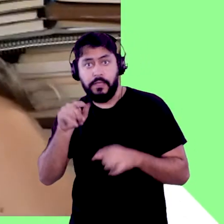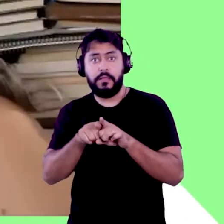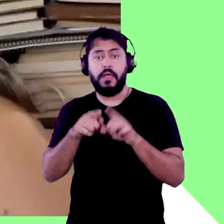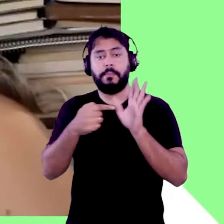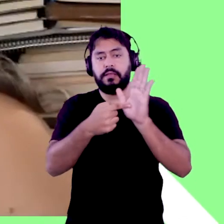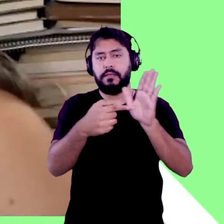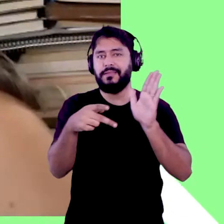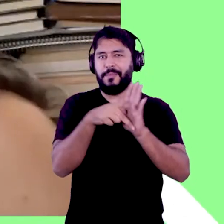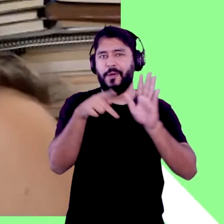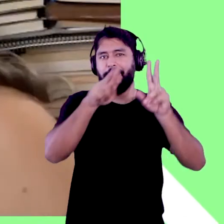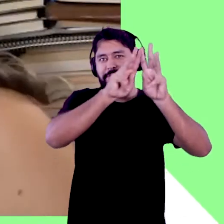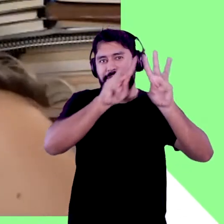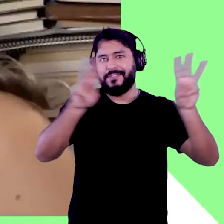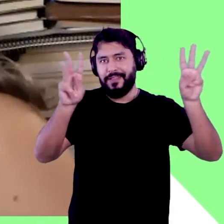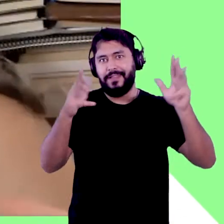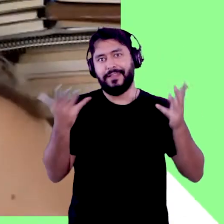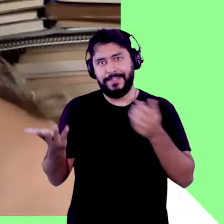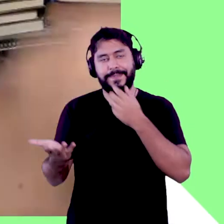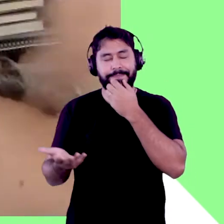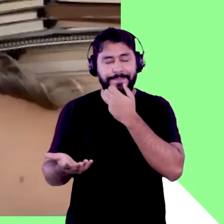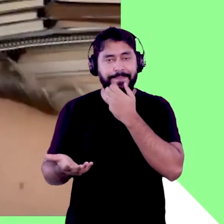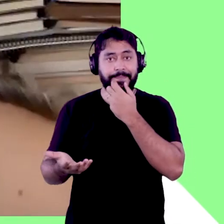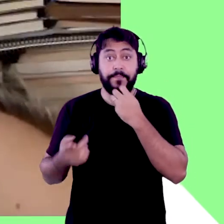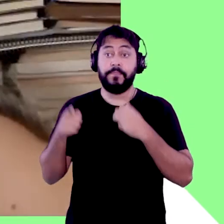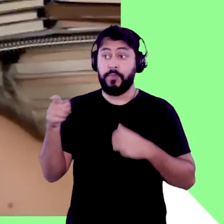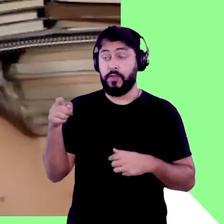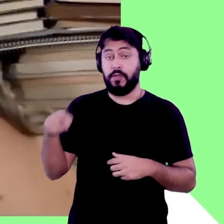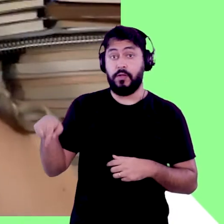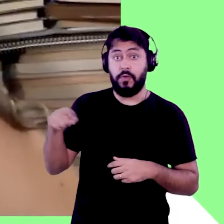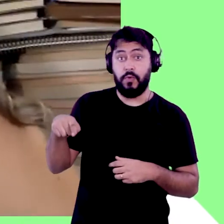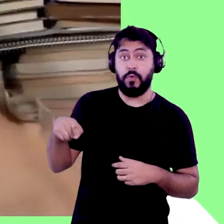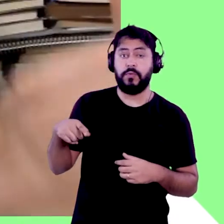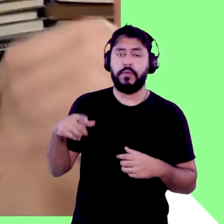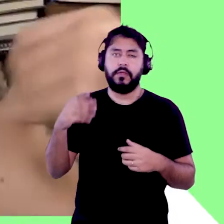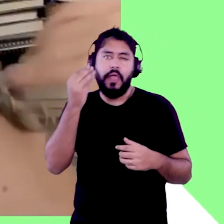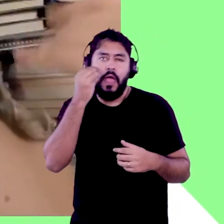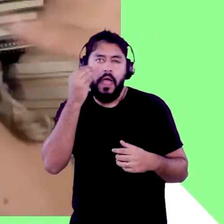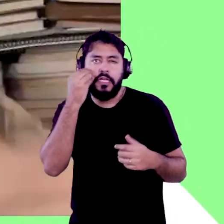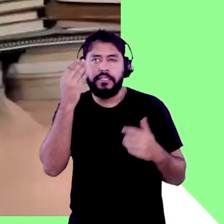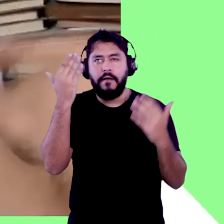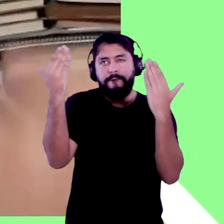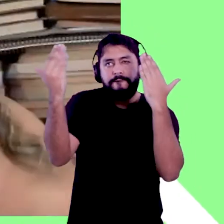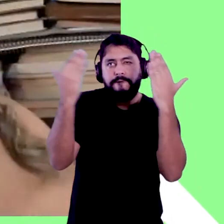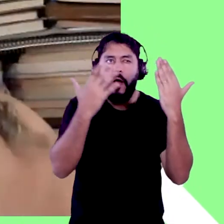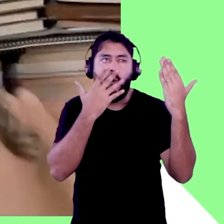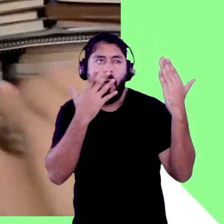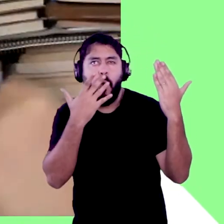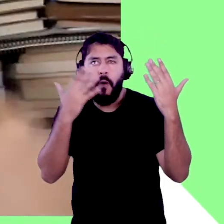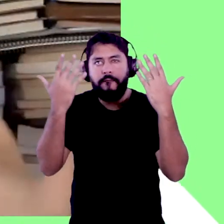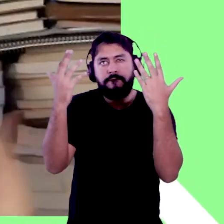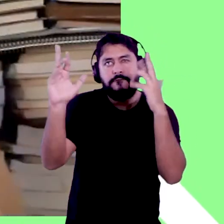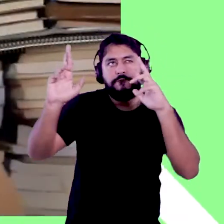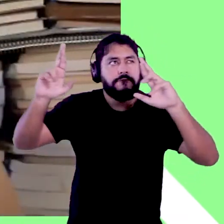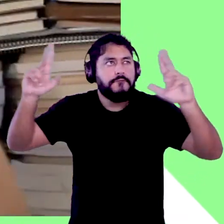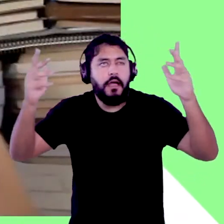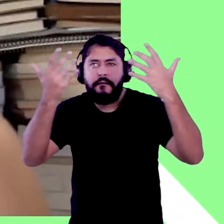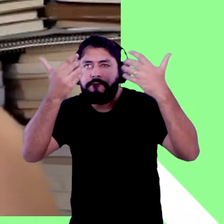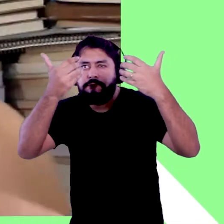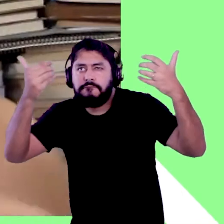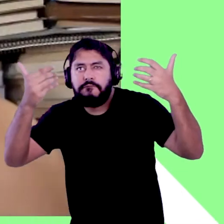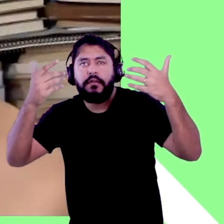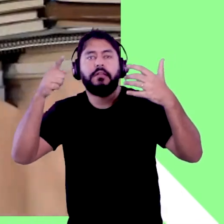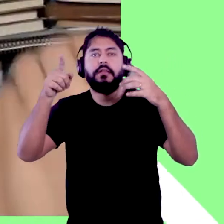dos sites. Então, testam contraste de cores, hierarquia das